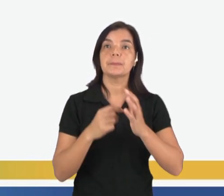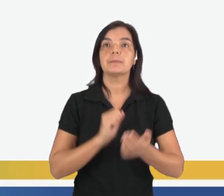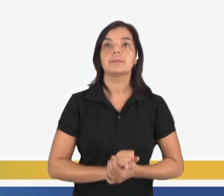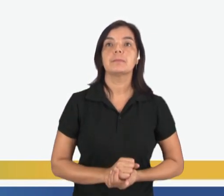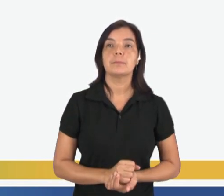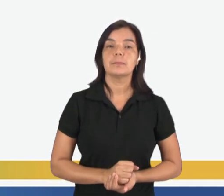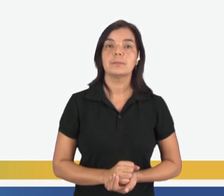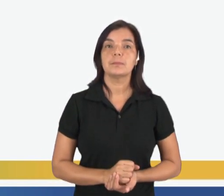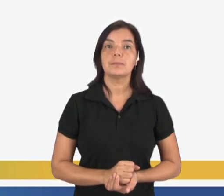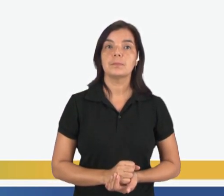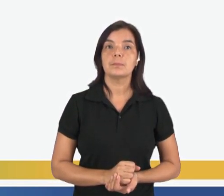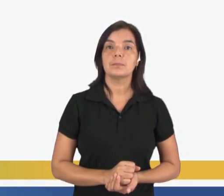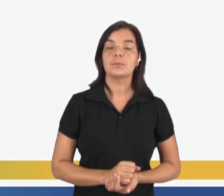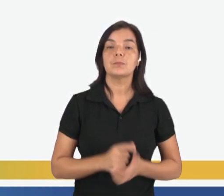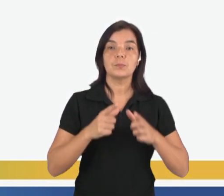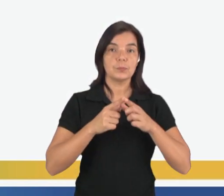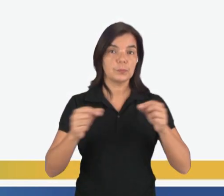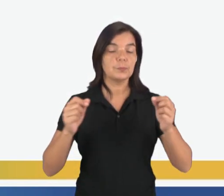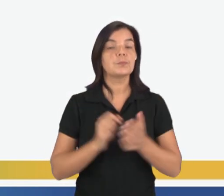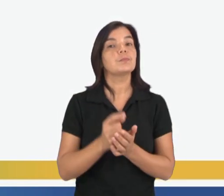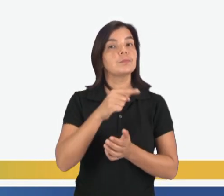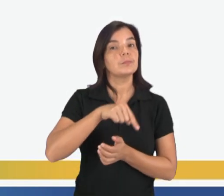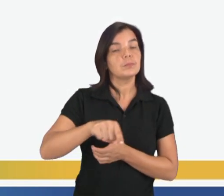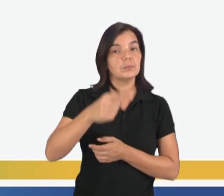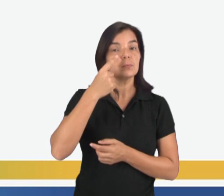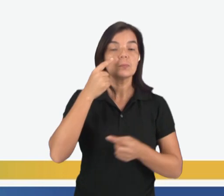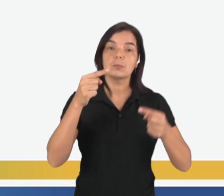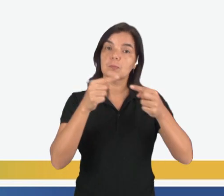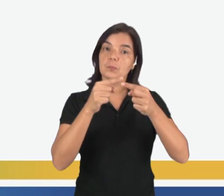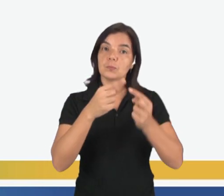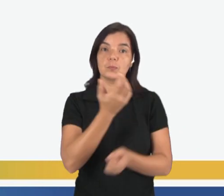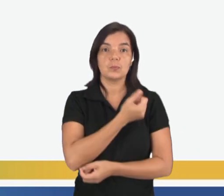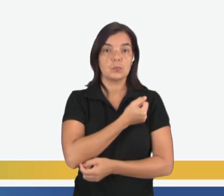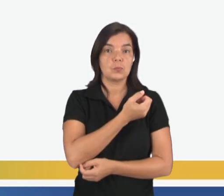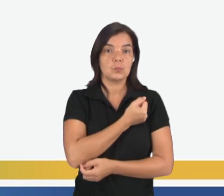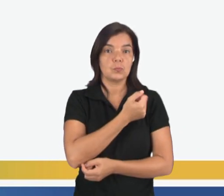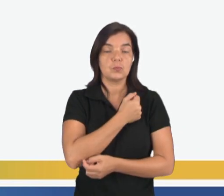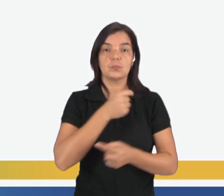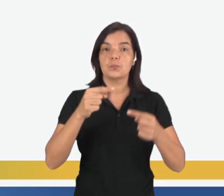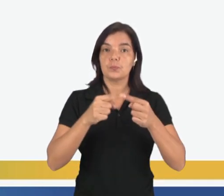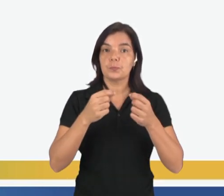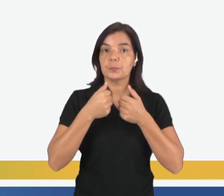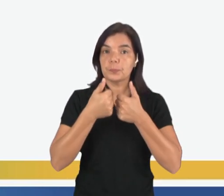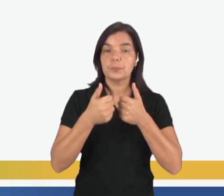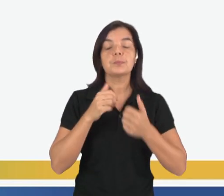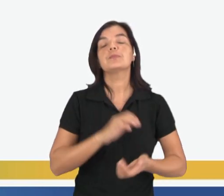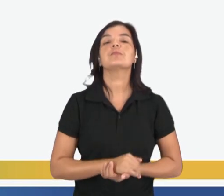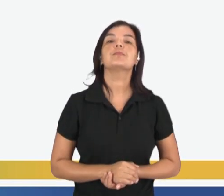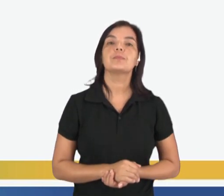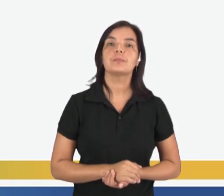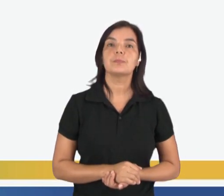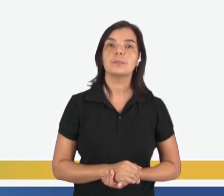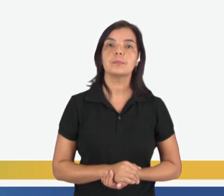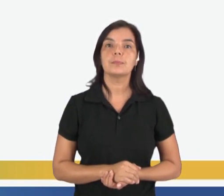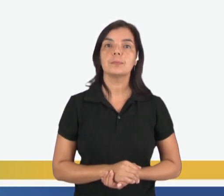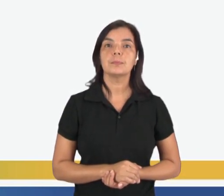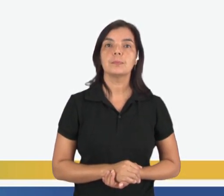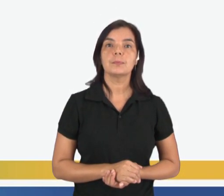né, oriental. Você vai fazer a numeração e vai estar ligando, tudo bem?